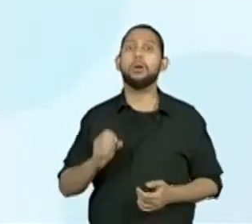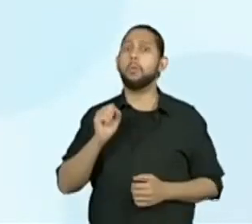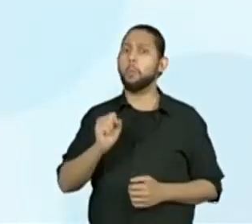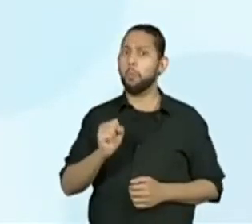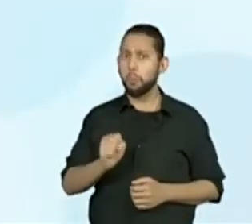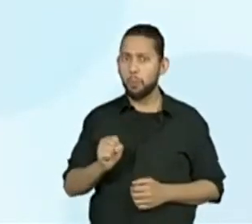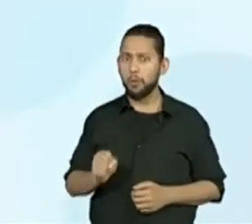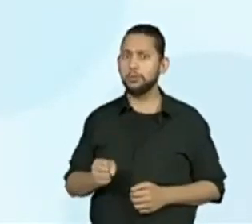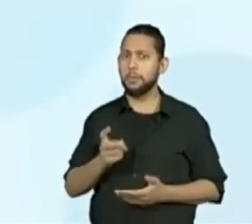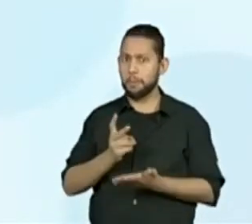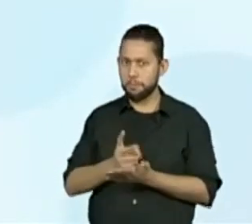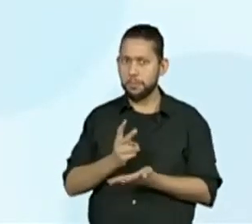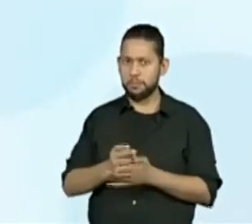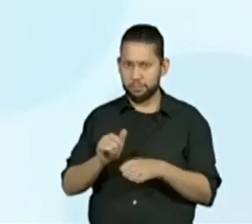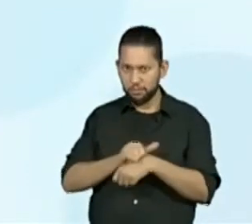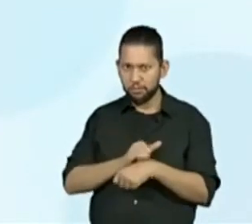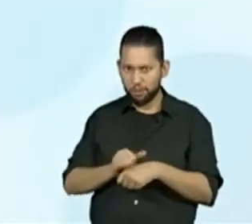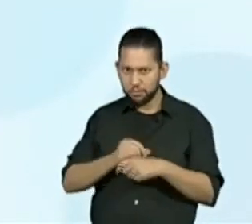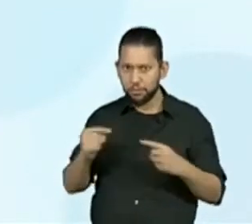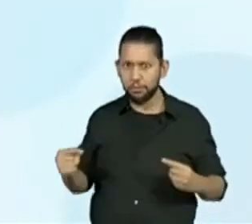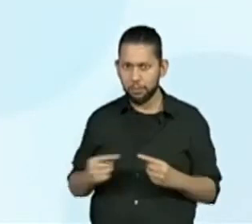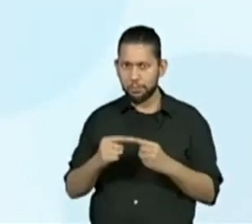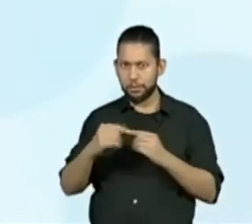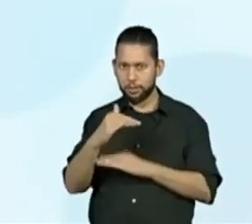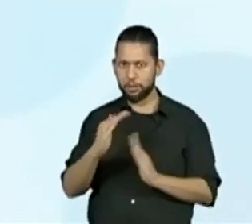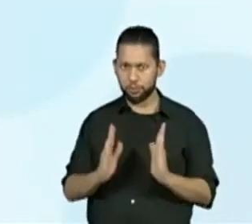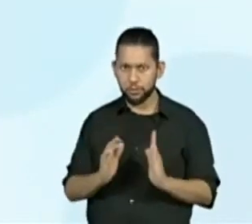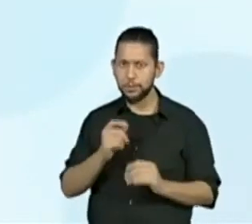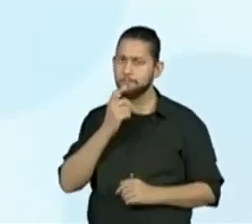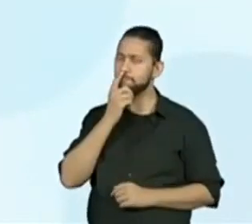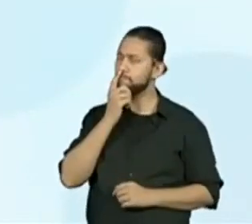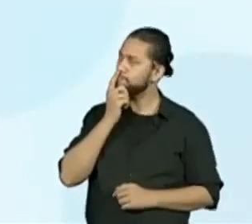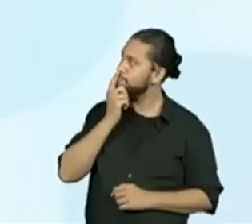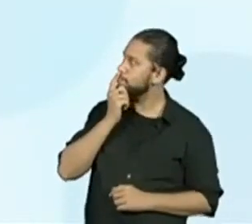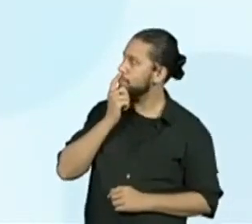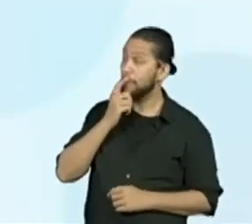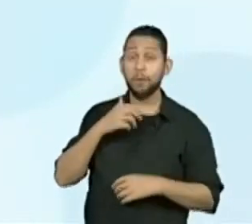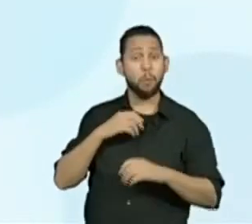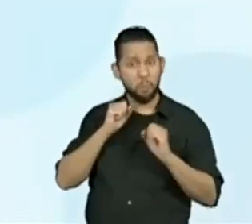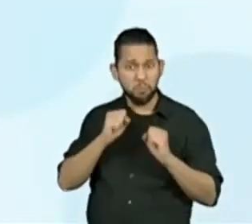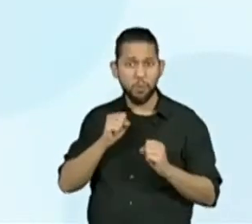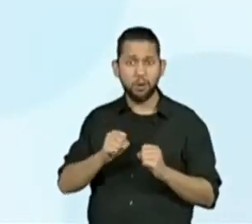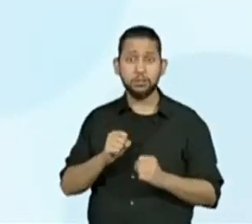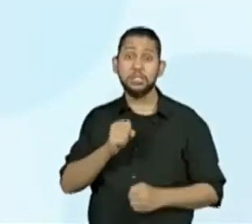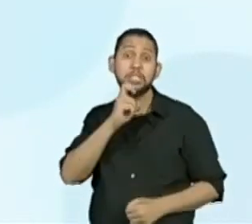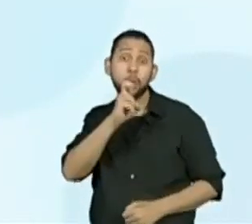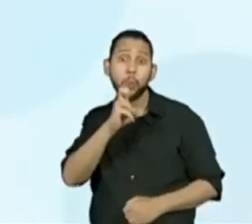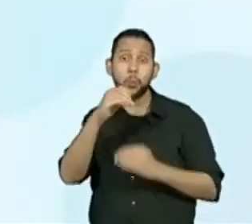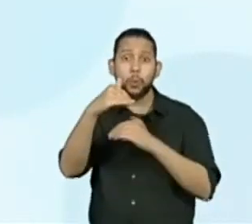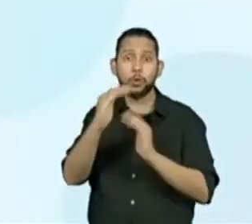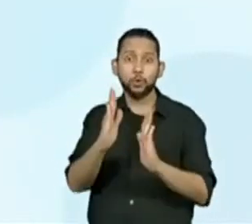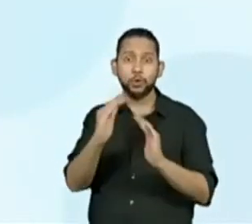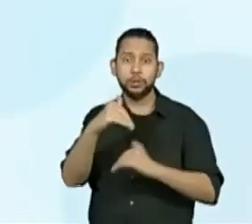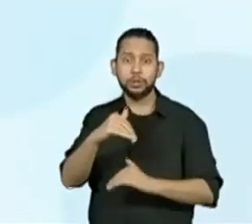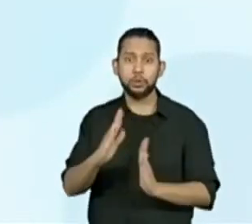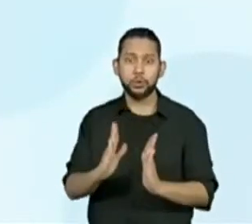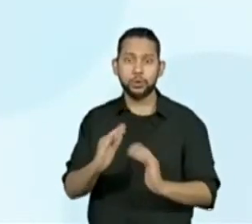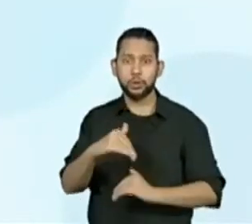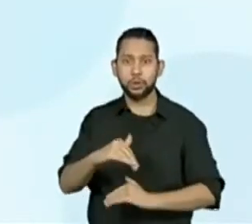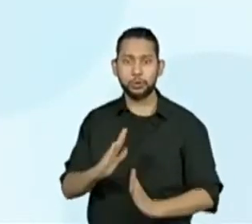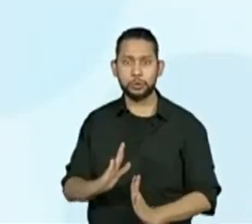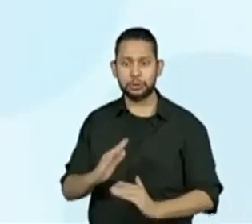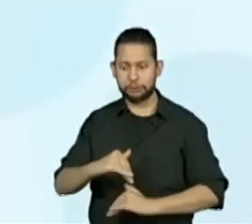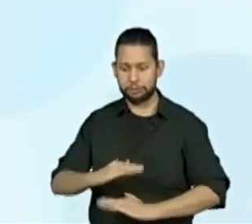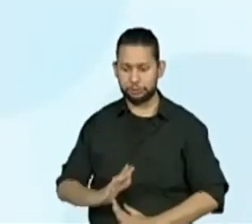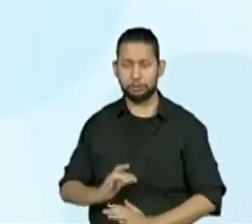continuar usando a estratégia aqui das caixinhas E aí faríamos cinco caixinhas Mas vai demorar bastante eu quero